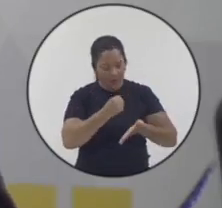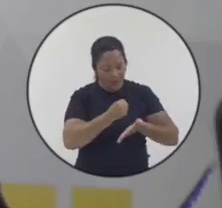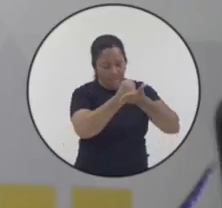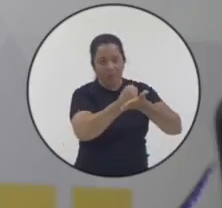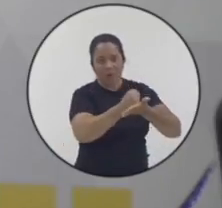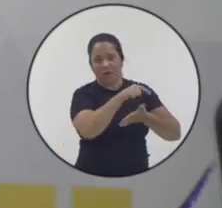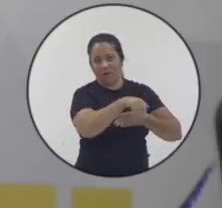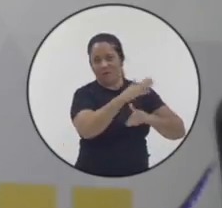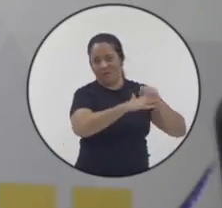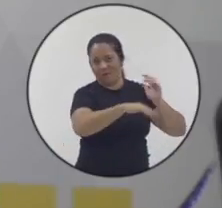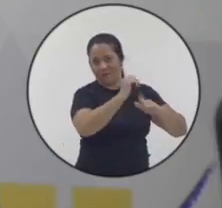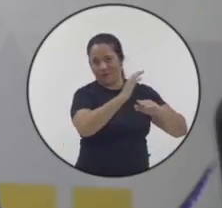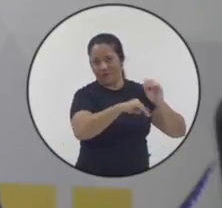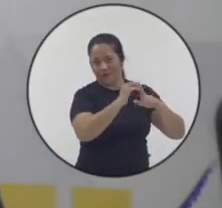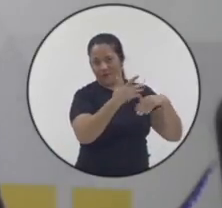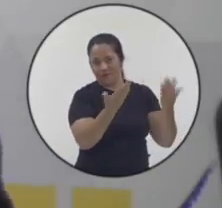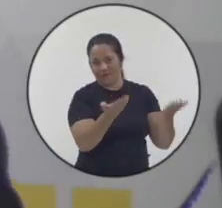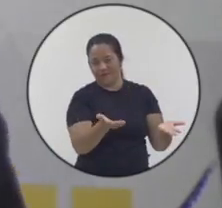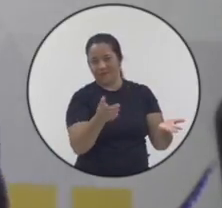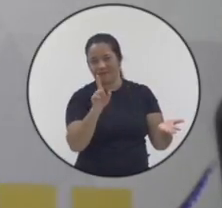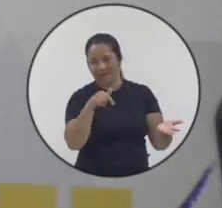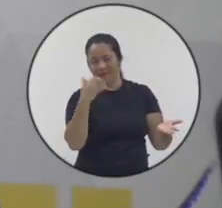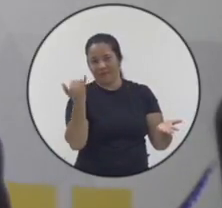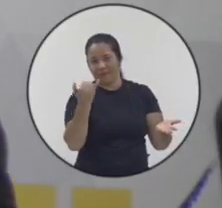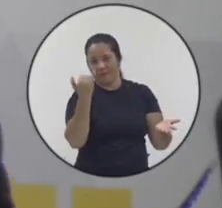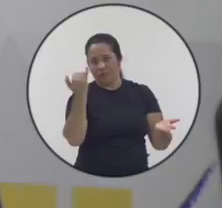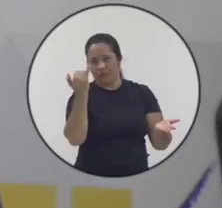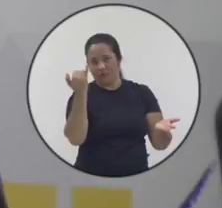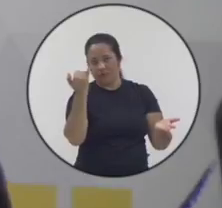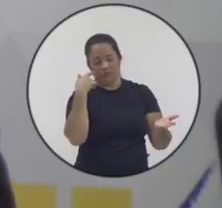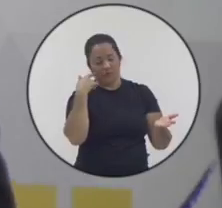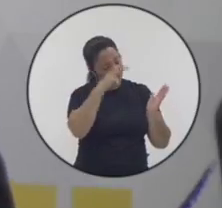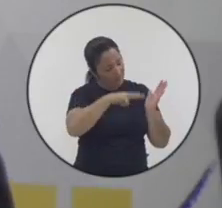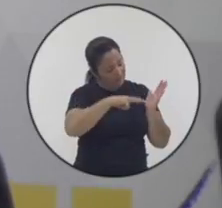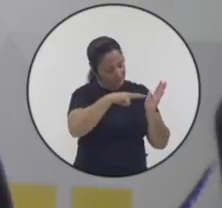a pena, depois que tiverem notas técnicas, ler também.